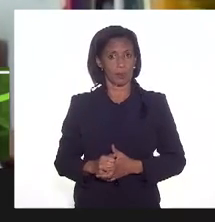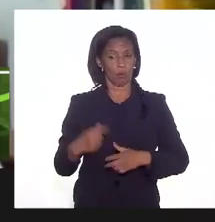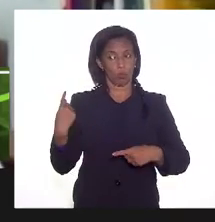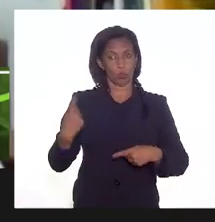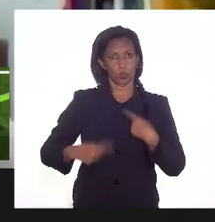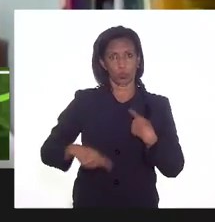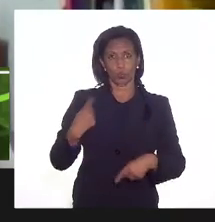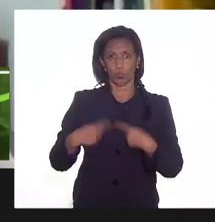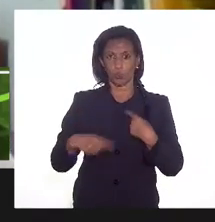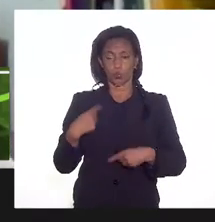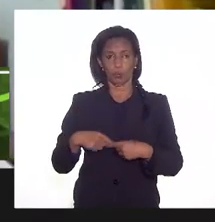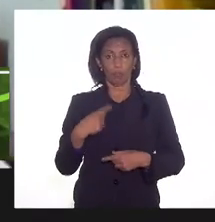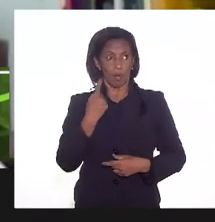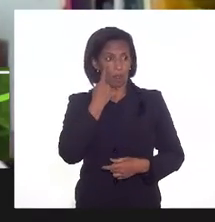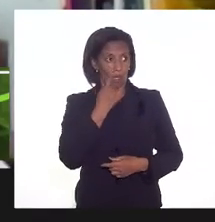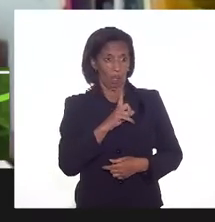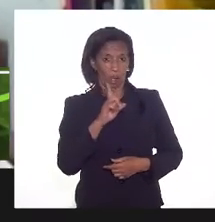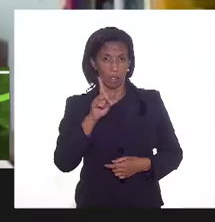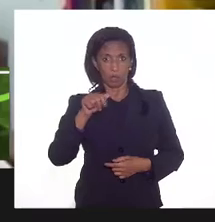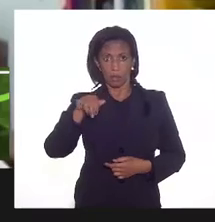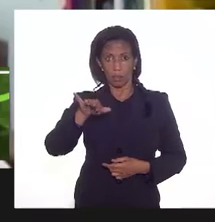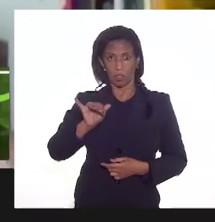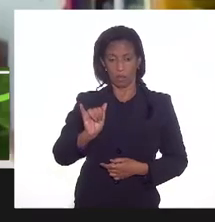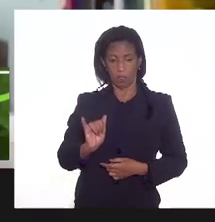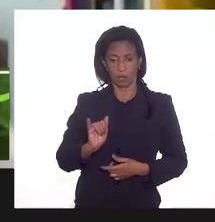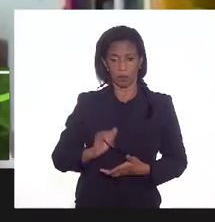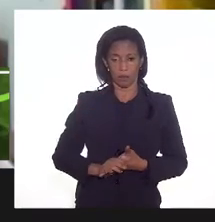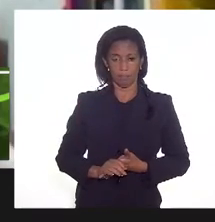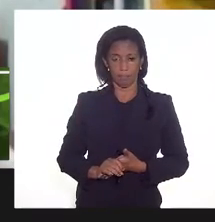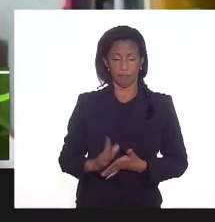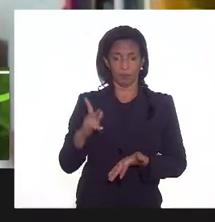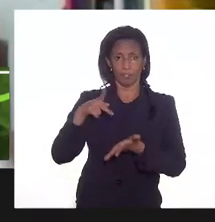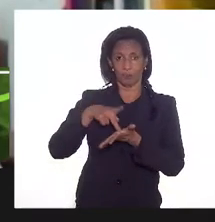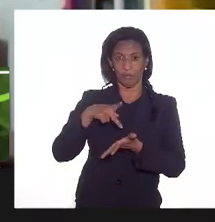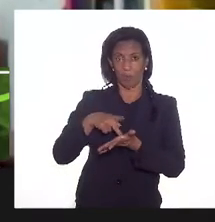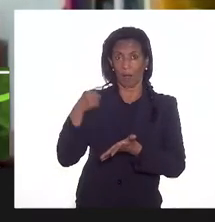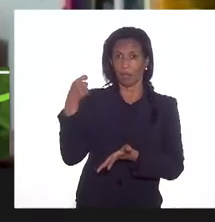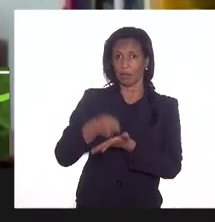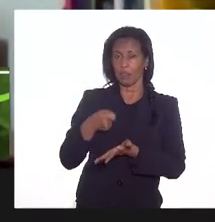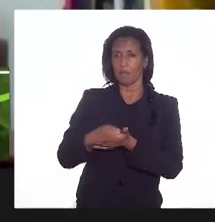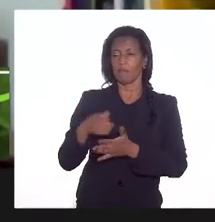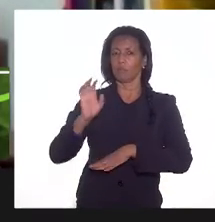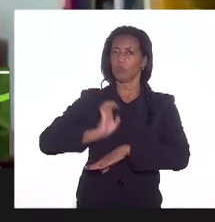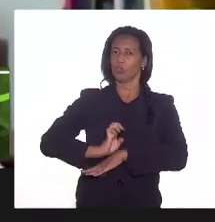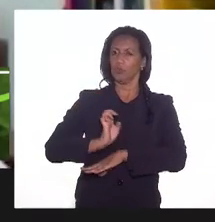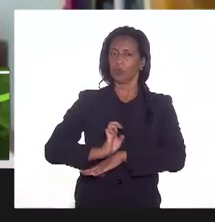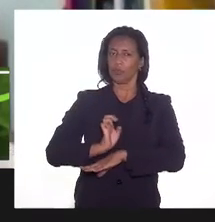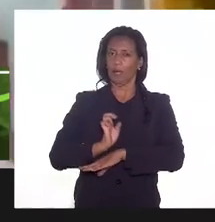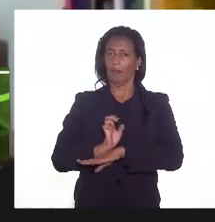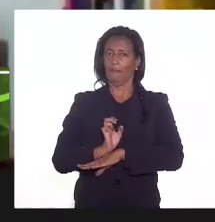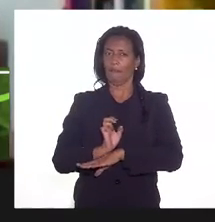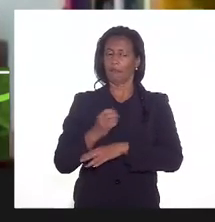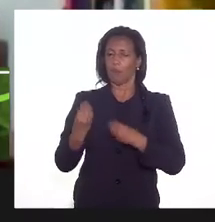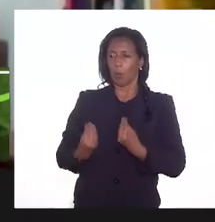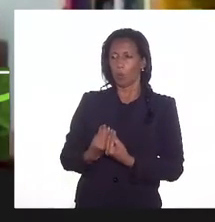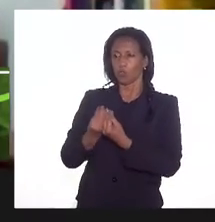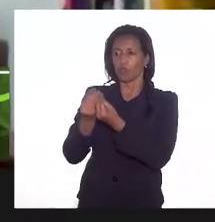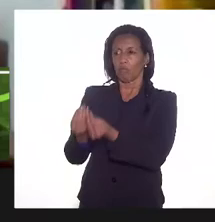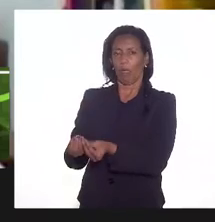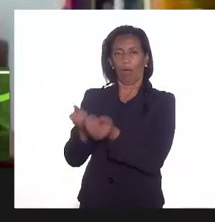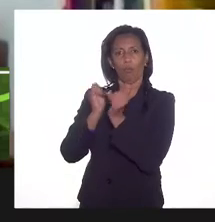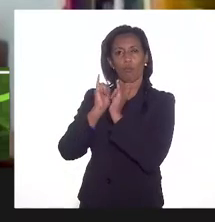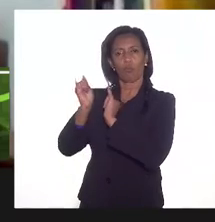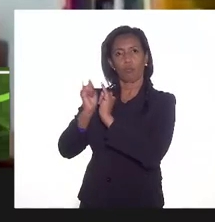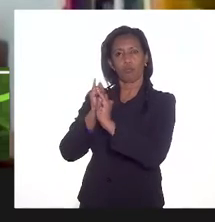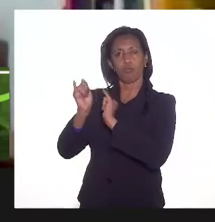discussão viu Dani sobre na verdade o dever do Estado de fornecer formação